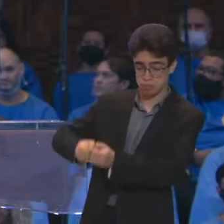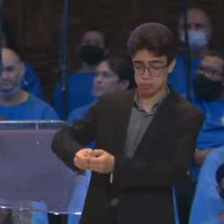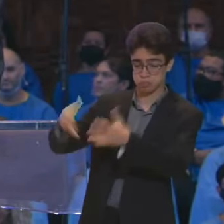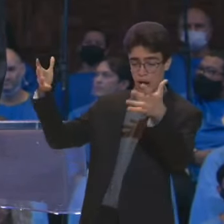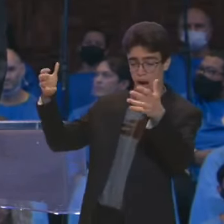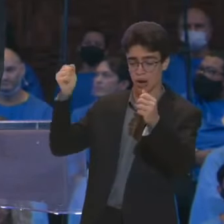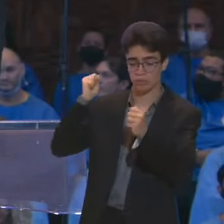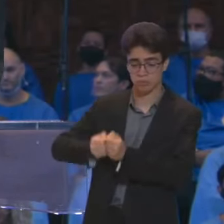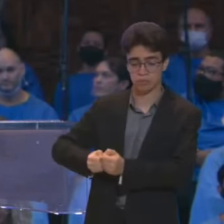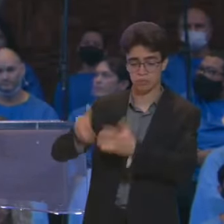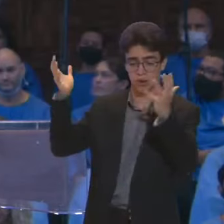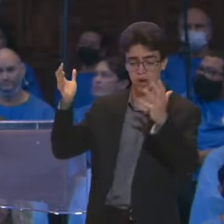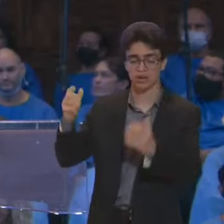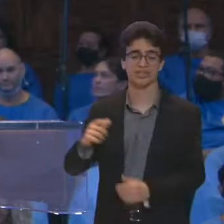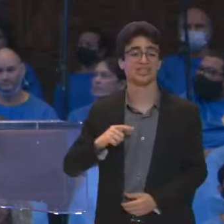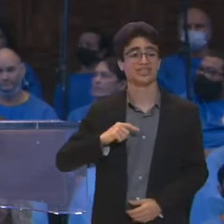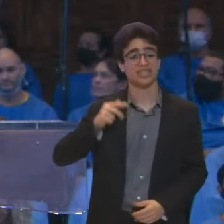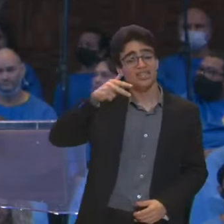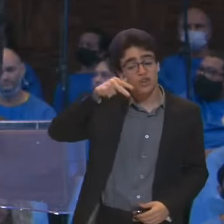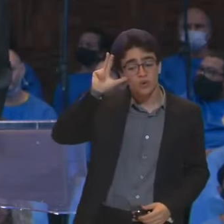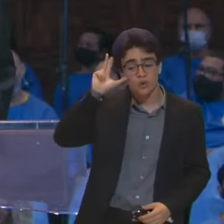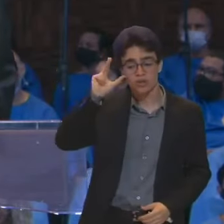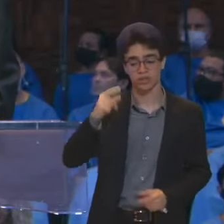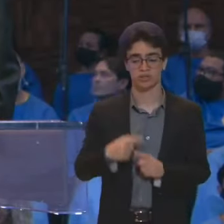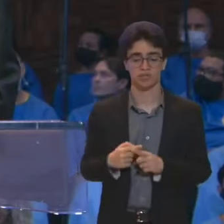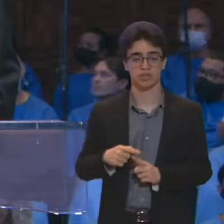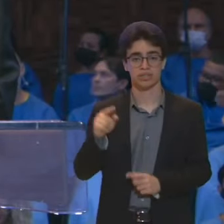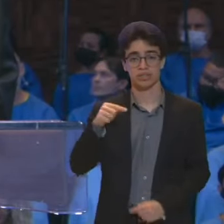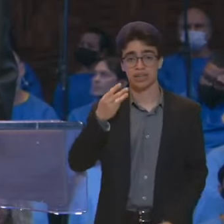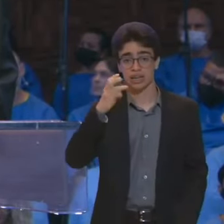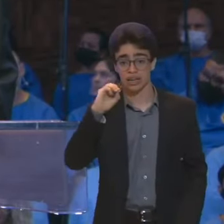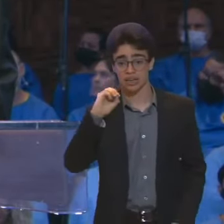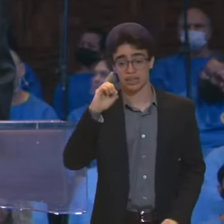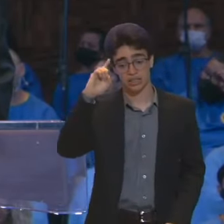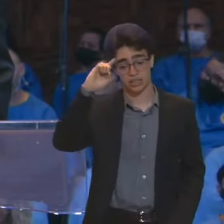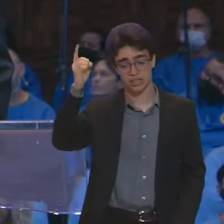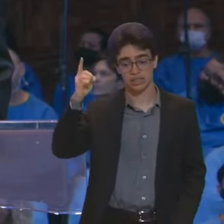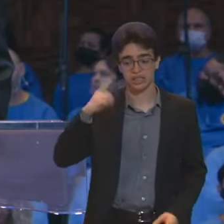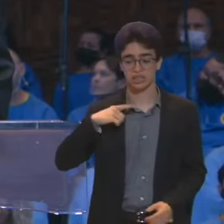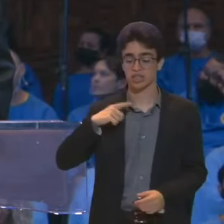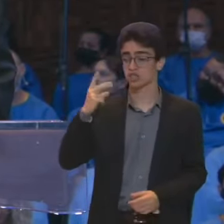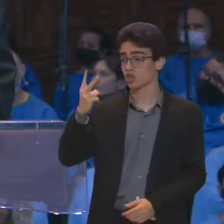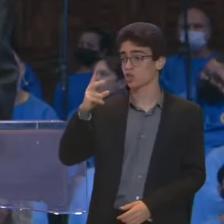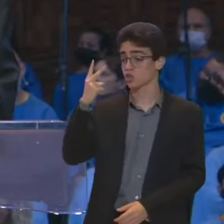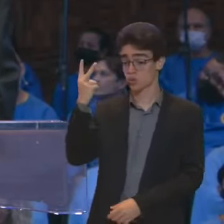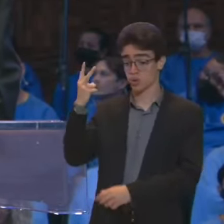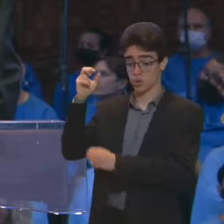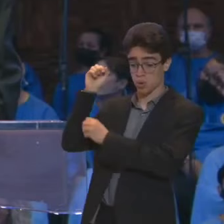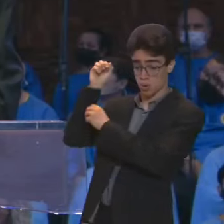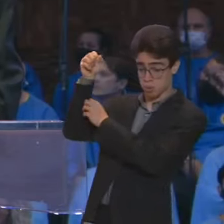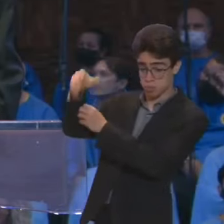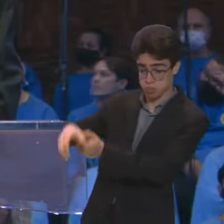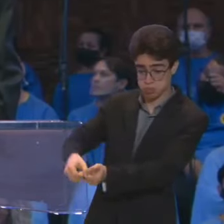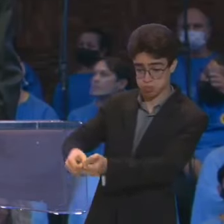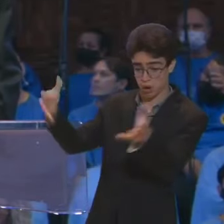Antes de ontem, né, com os mísseis, essa guerra toda em 30 dias, só tinha recebido 2 mísseis para